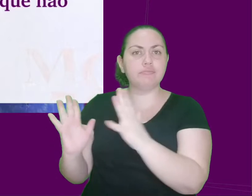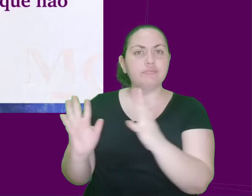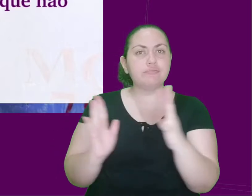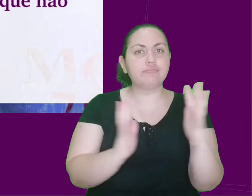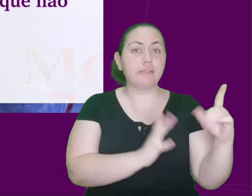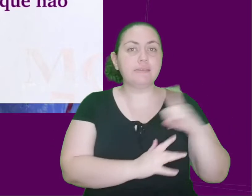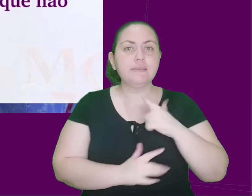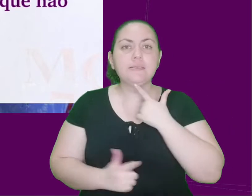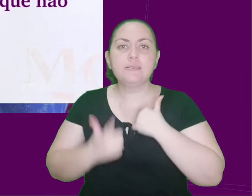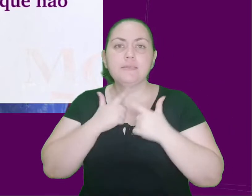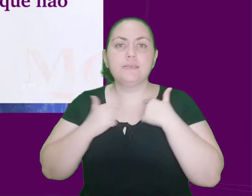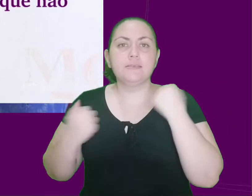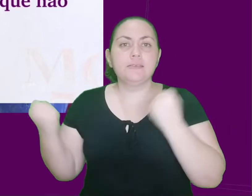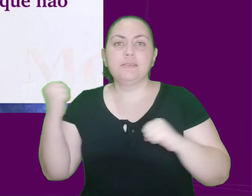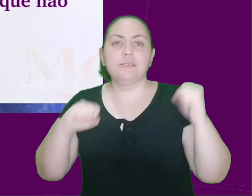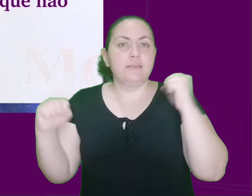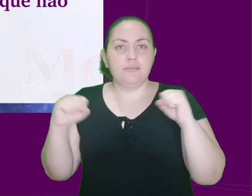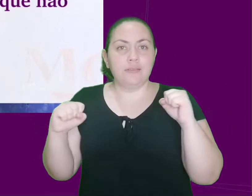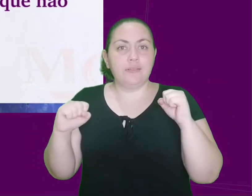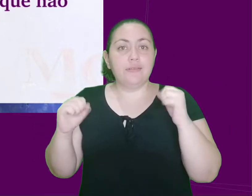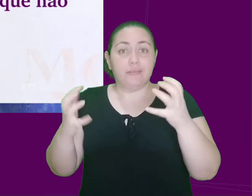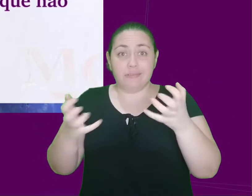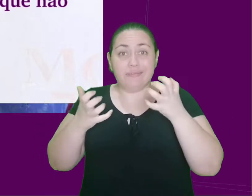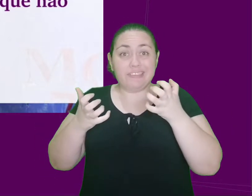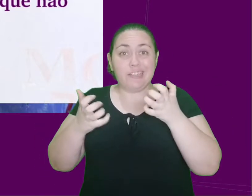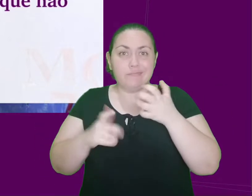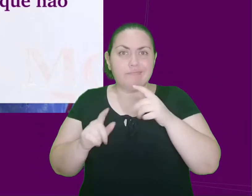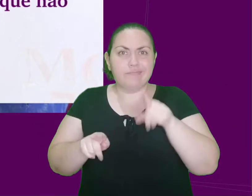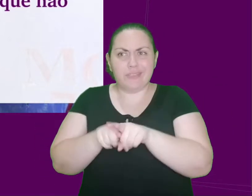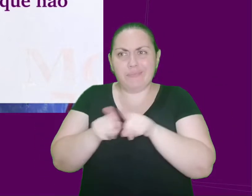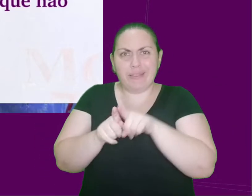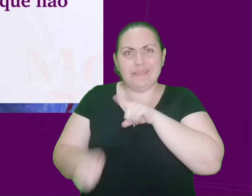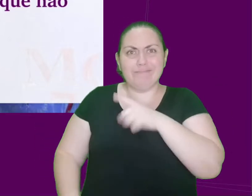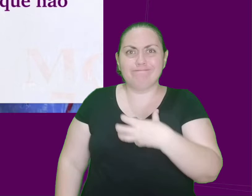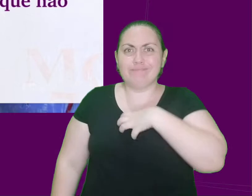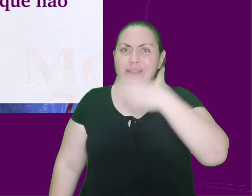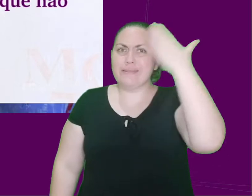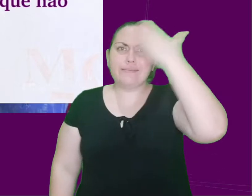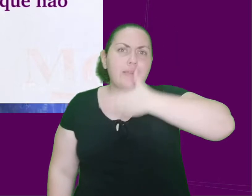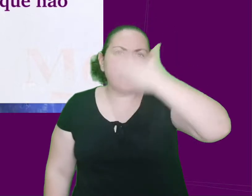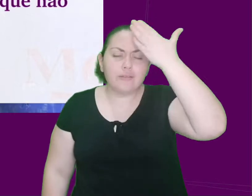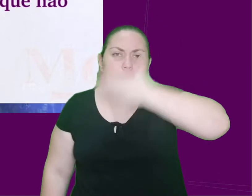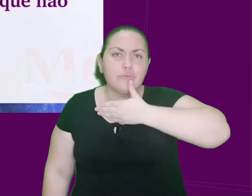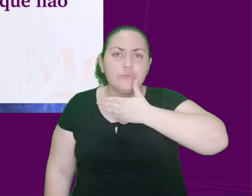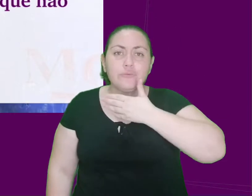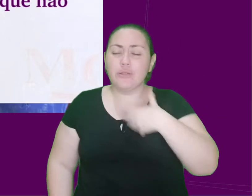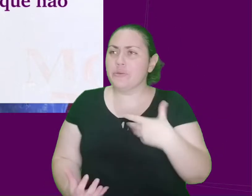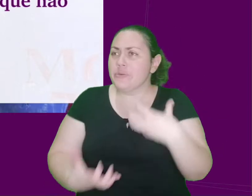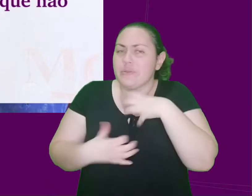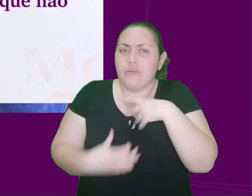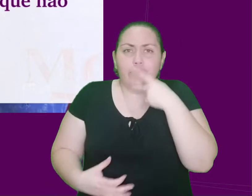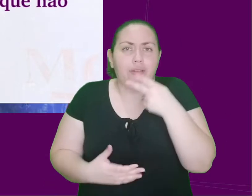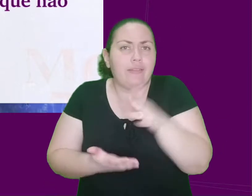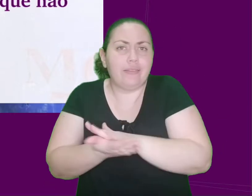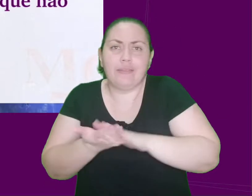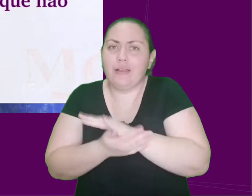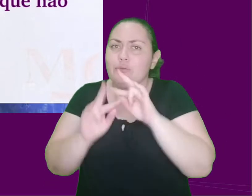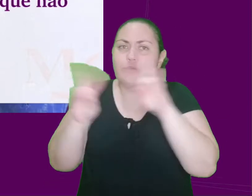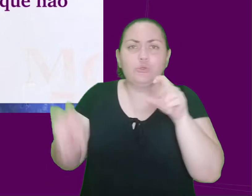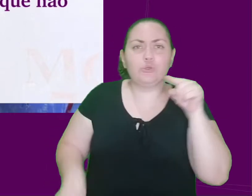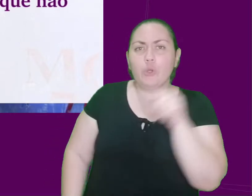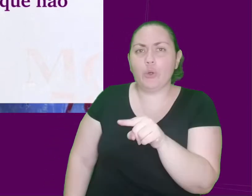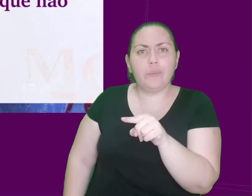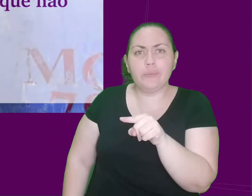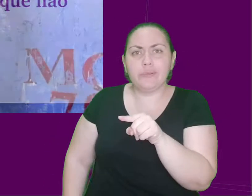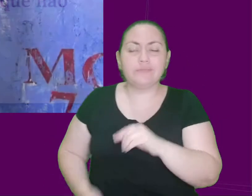que até anseia por isso, cego, completamente cego, e sinto que não consigo dizer mais nada sobre